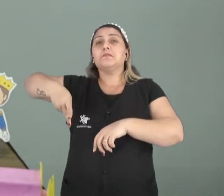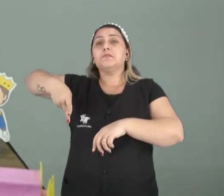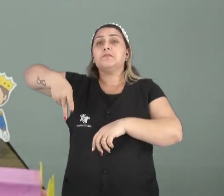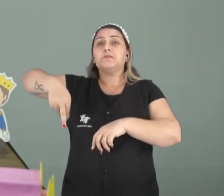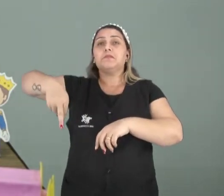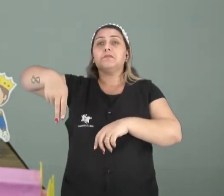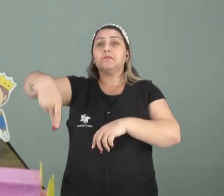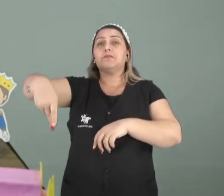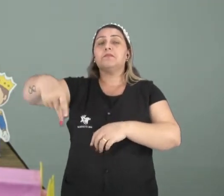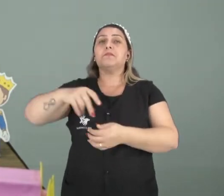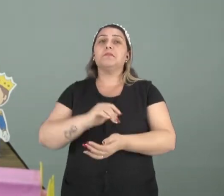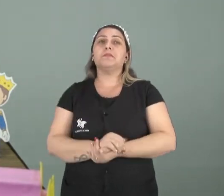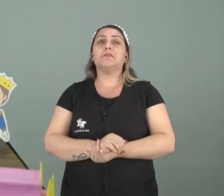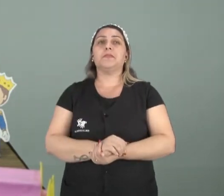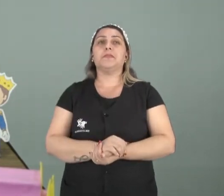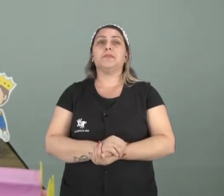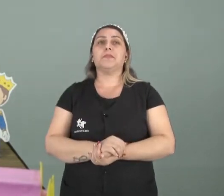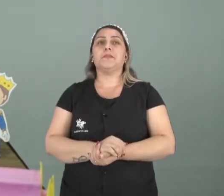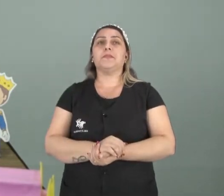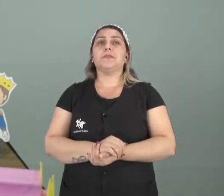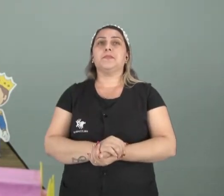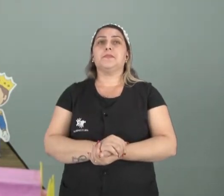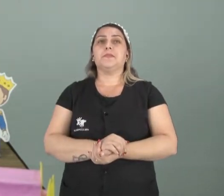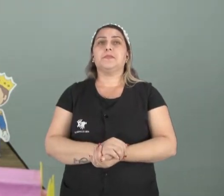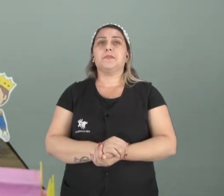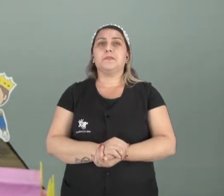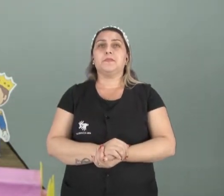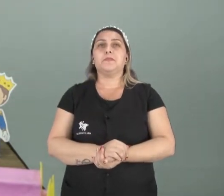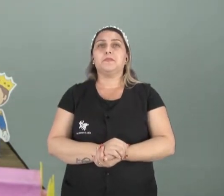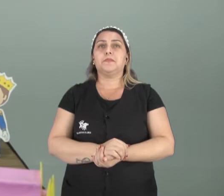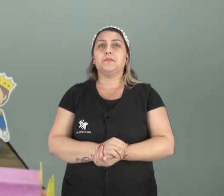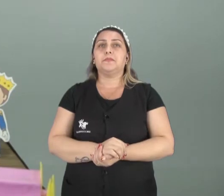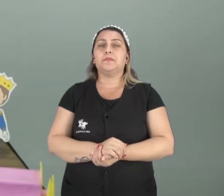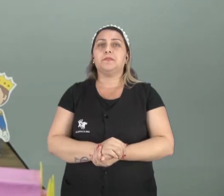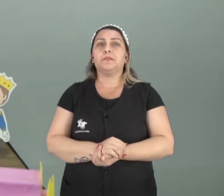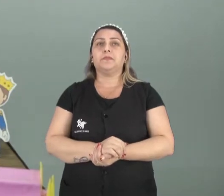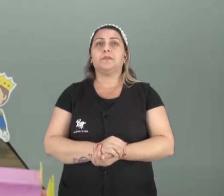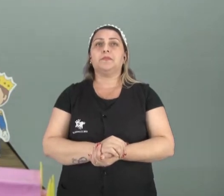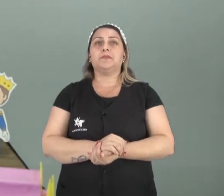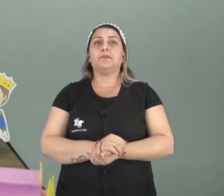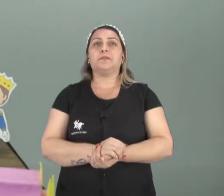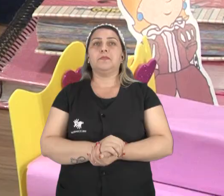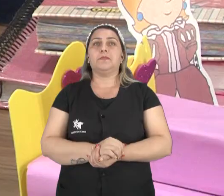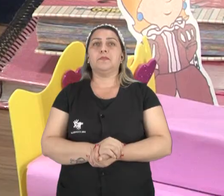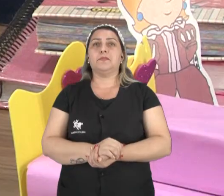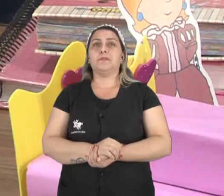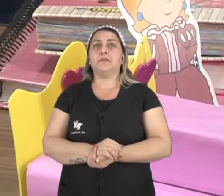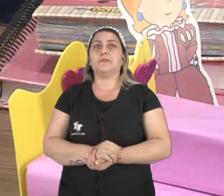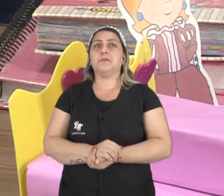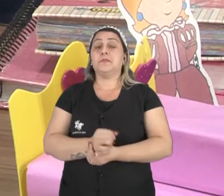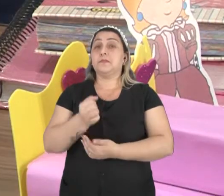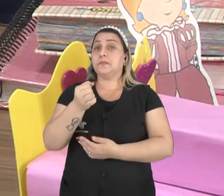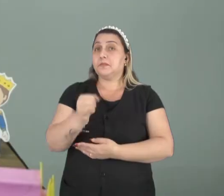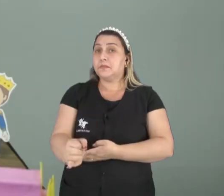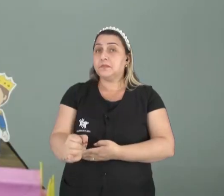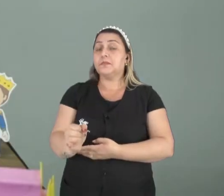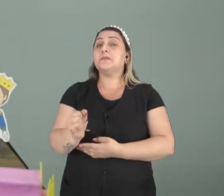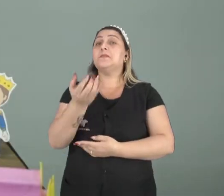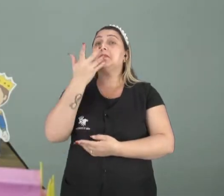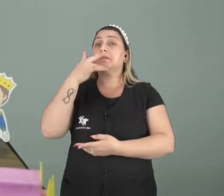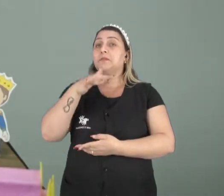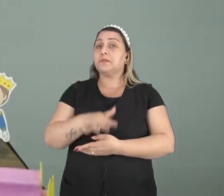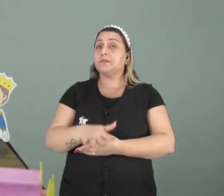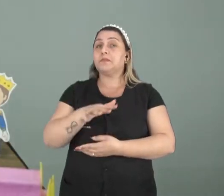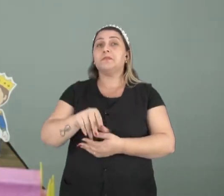nosso passo, para medir. Isso mesmo. Então, se uma